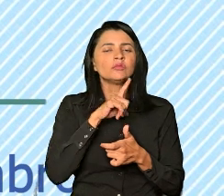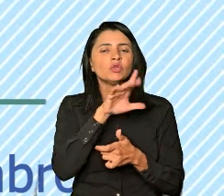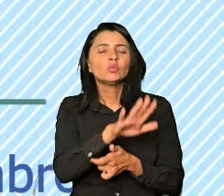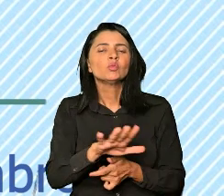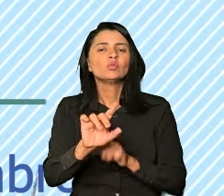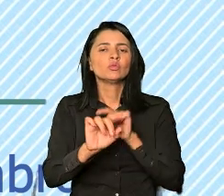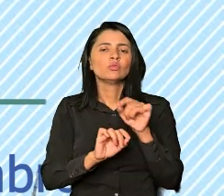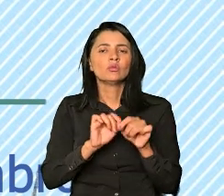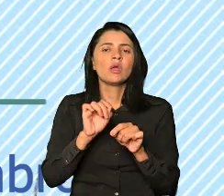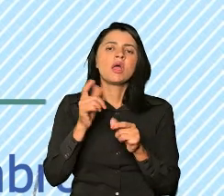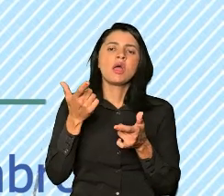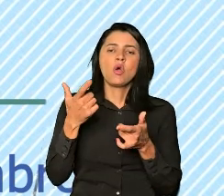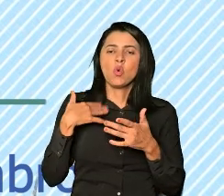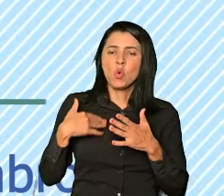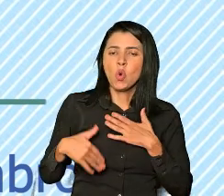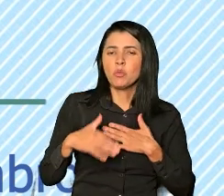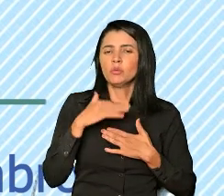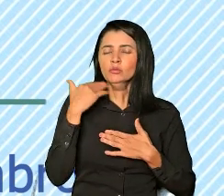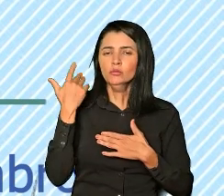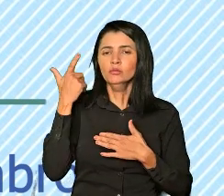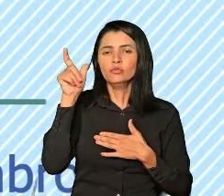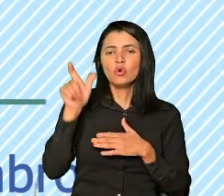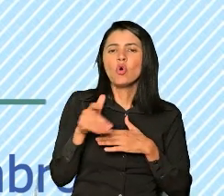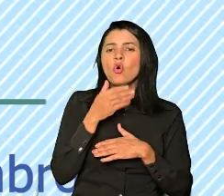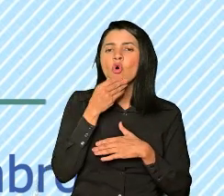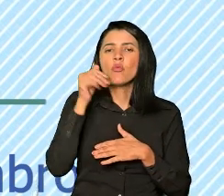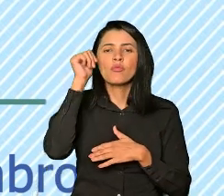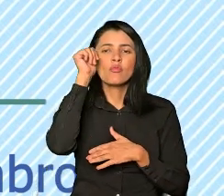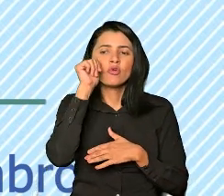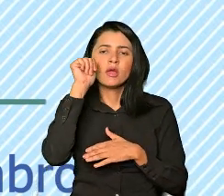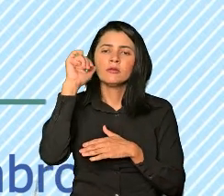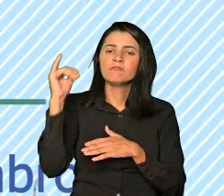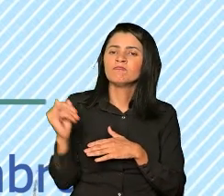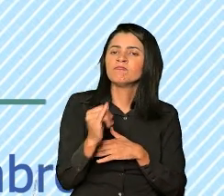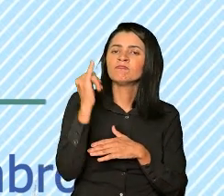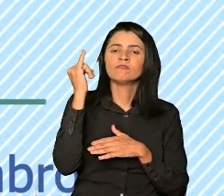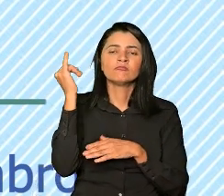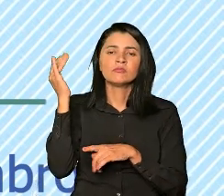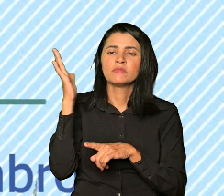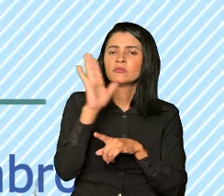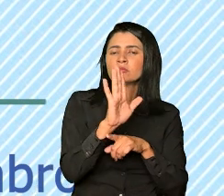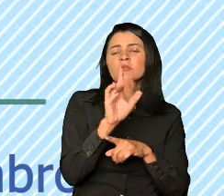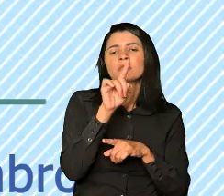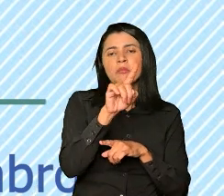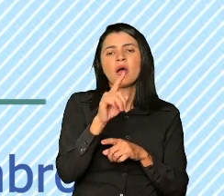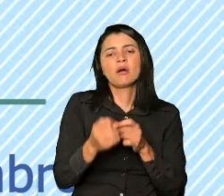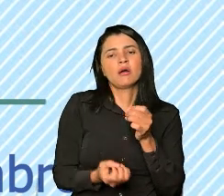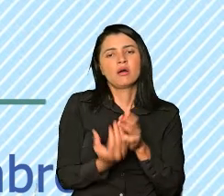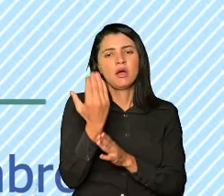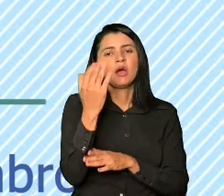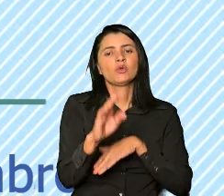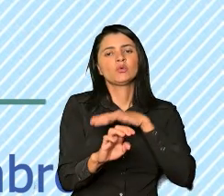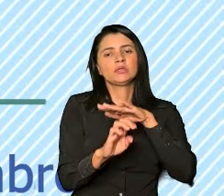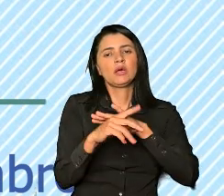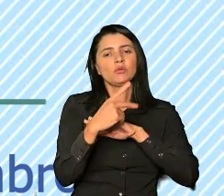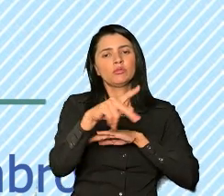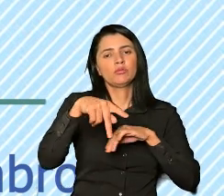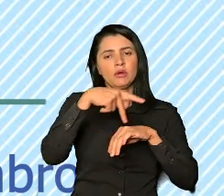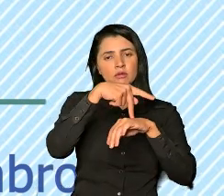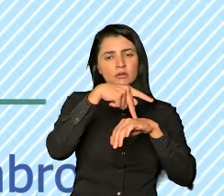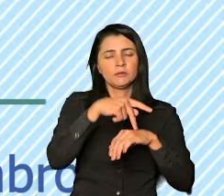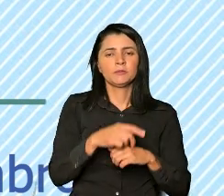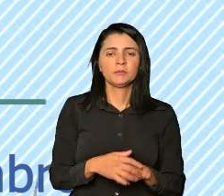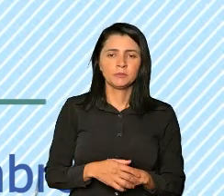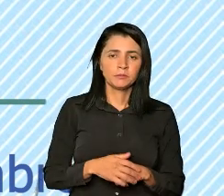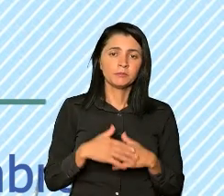geralmente, os restos mortais de homens e mulheres ilustres que contribuíram para a formação do Estado Nacional, né?